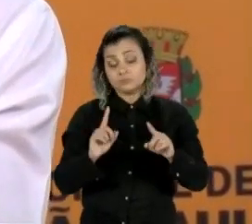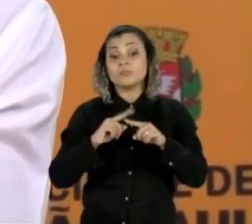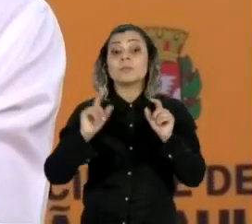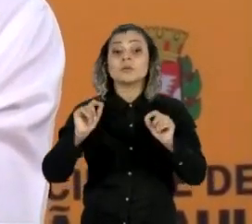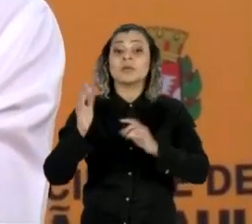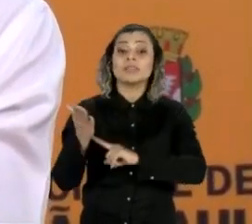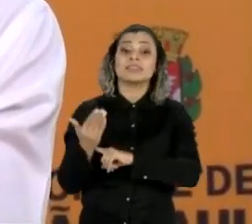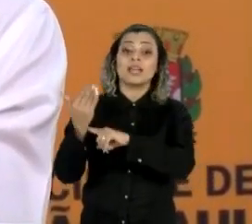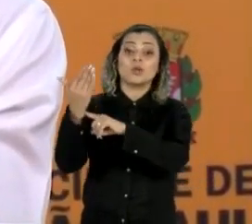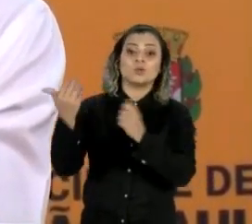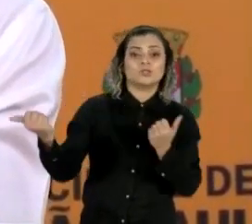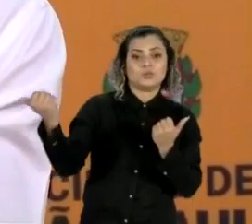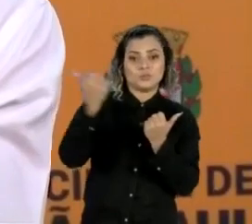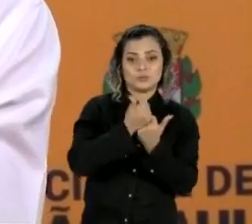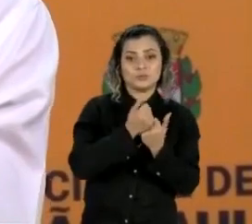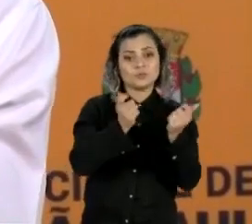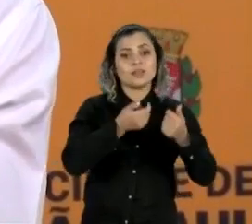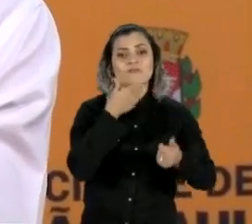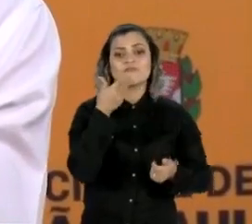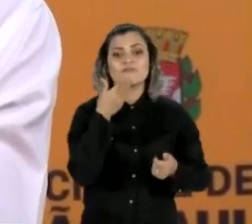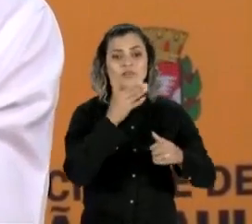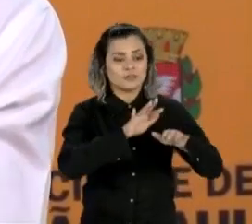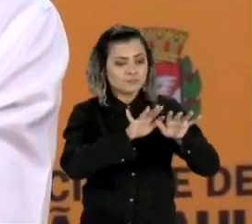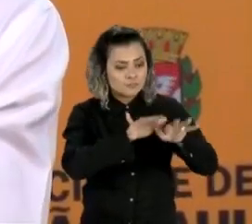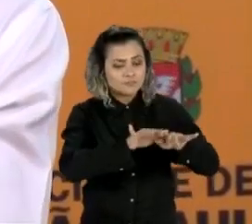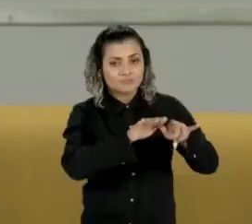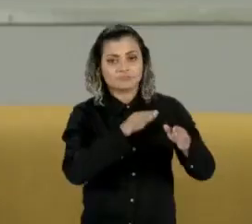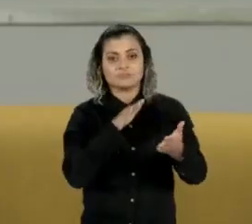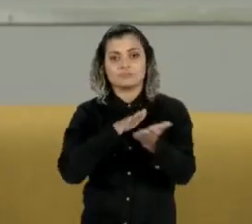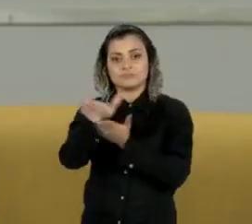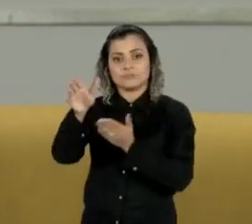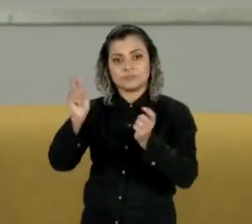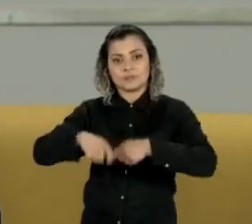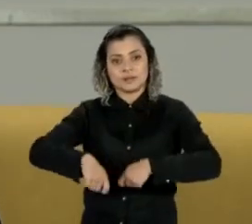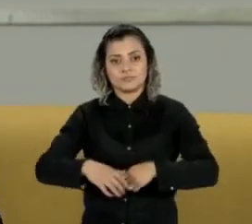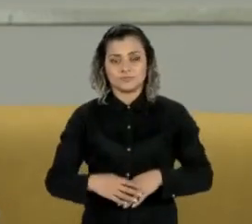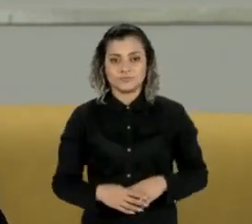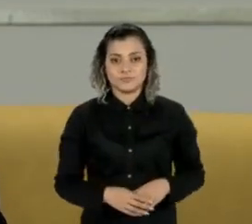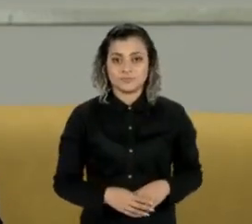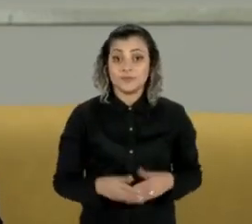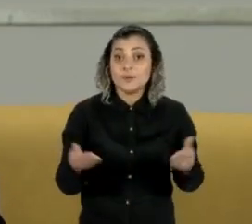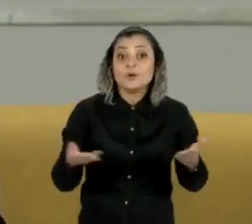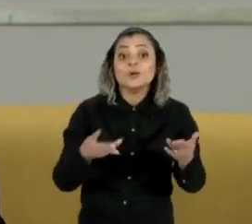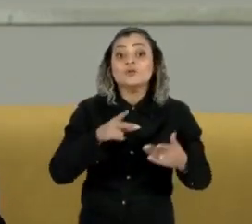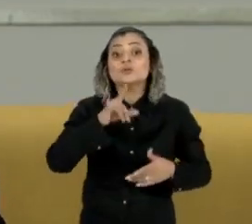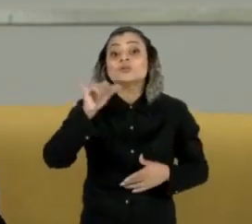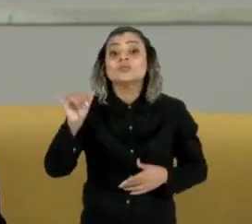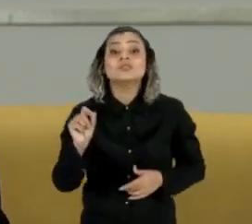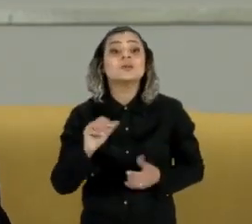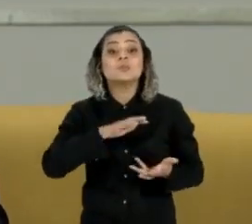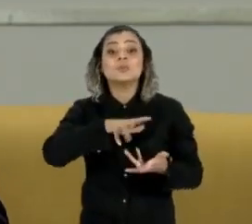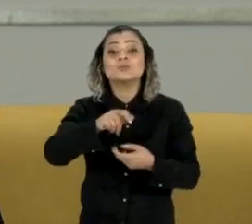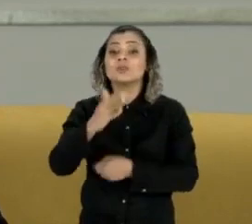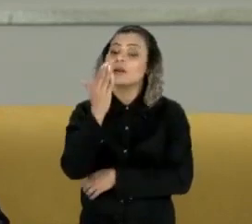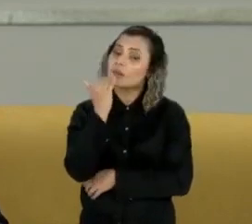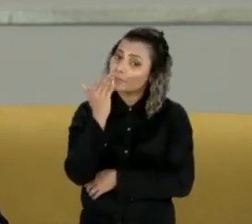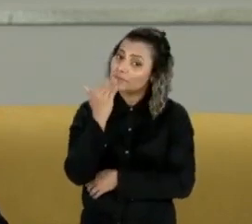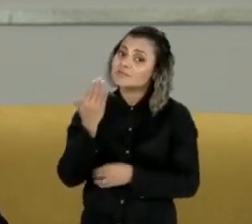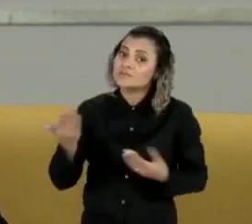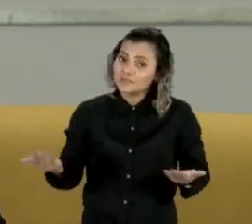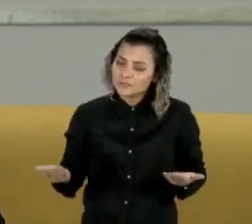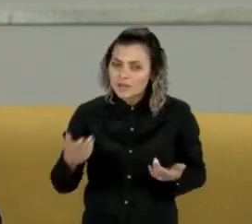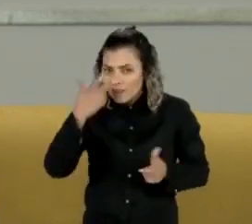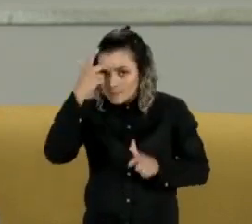sim em tecnologia. É nessa linha que a prefeitura está apostando. Hoje é o Dia Mundial da Alimentação. Muitas